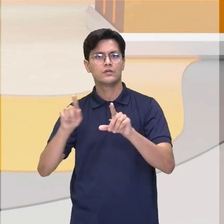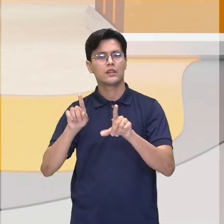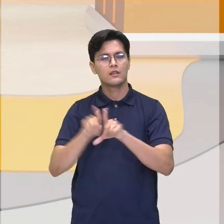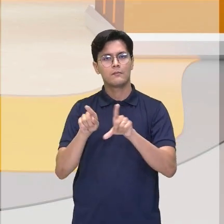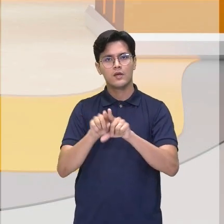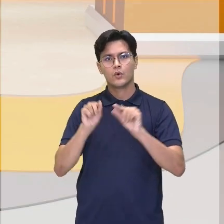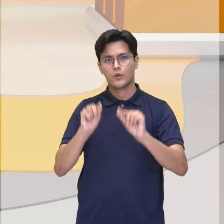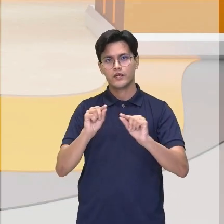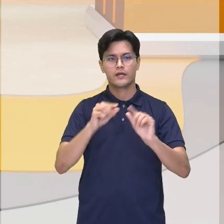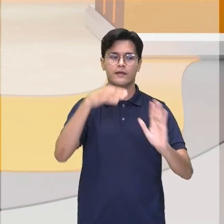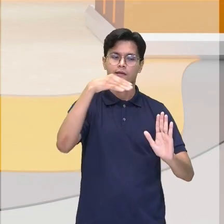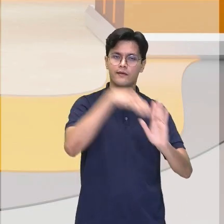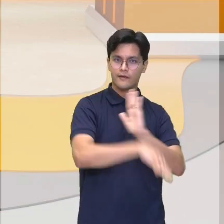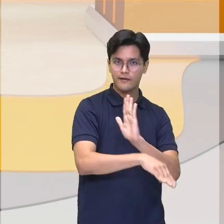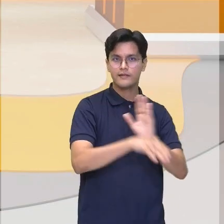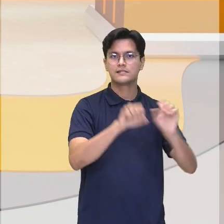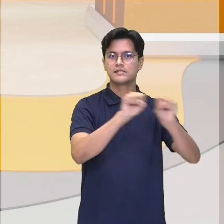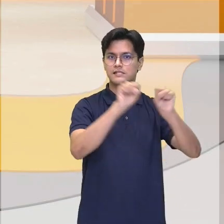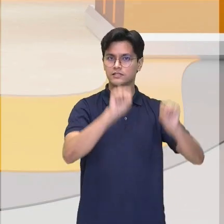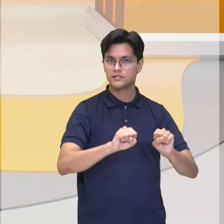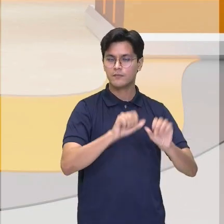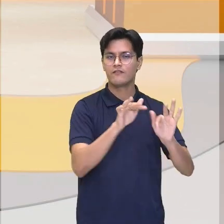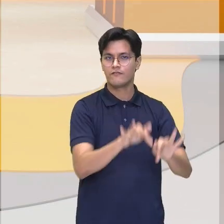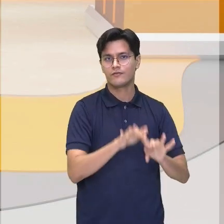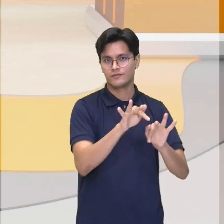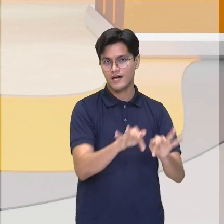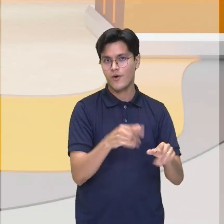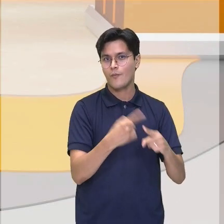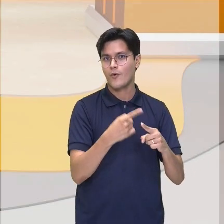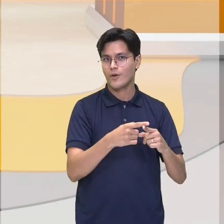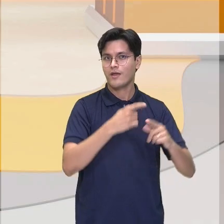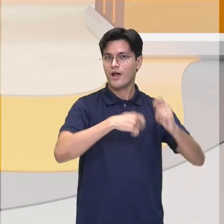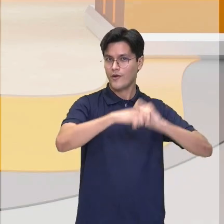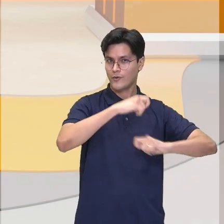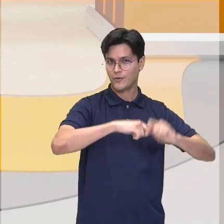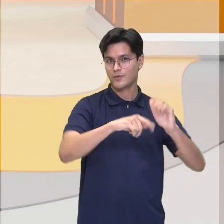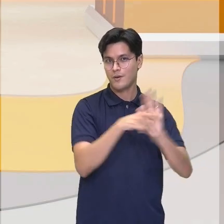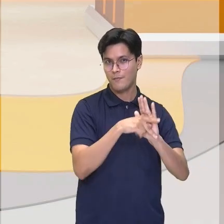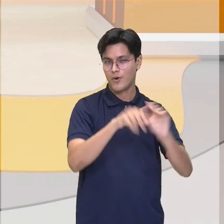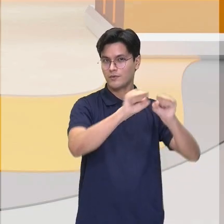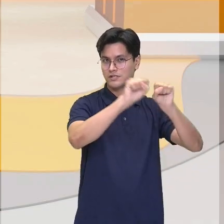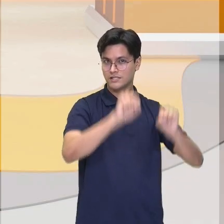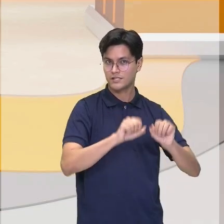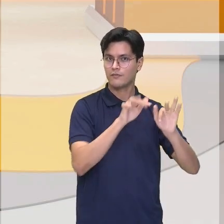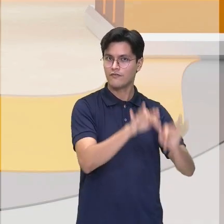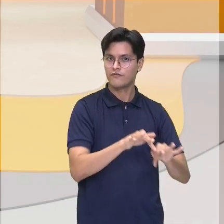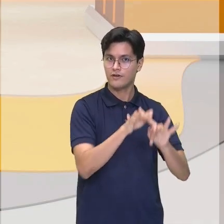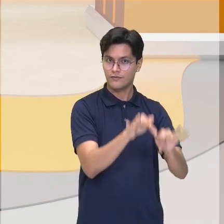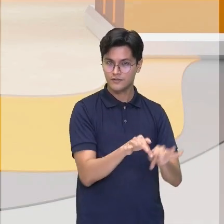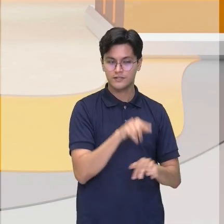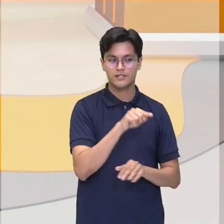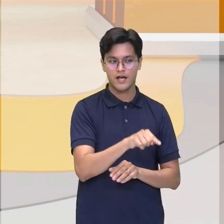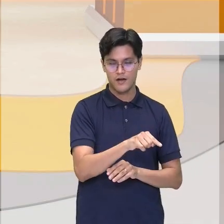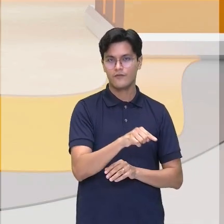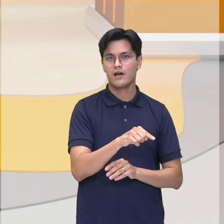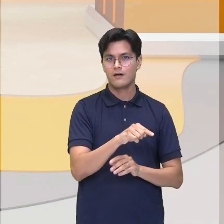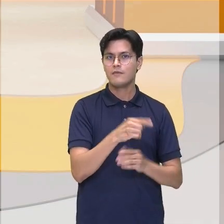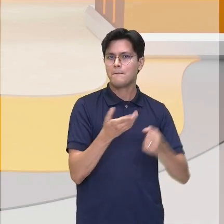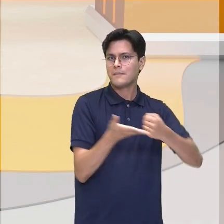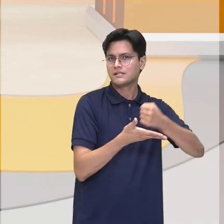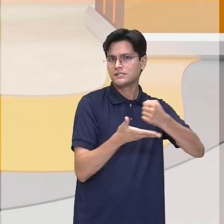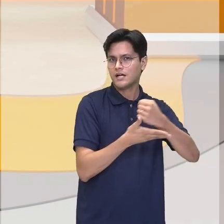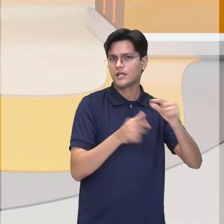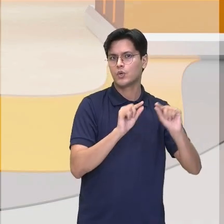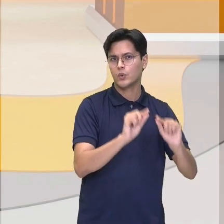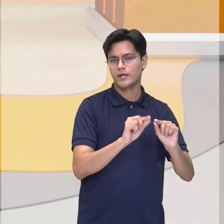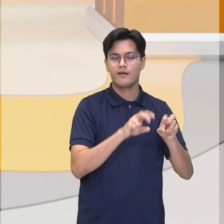vez que a economia no sistema feudal, ela era baseada na autossuficiência, na agricultura